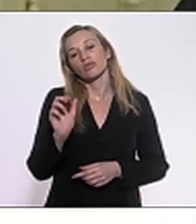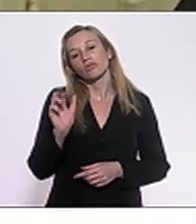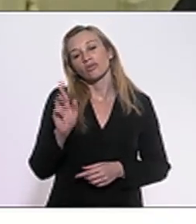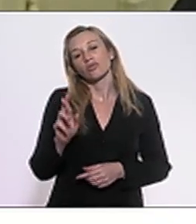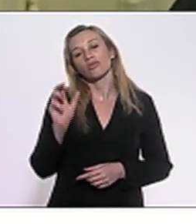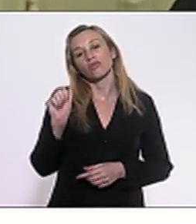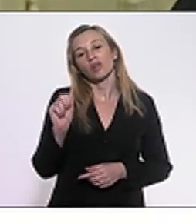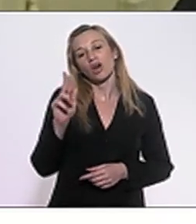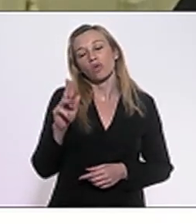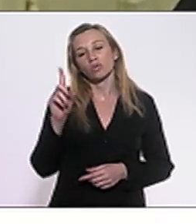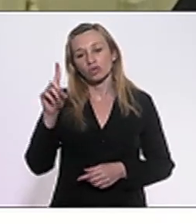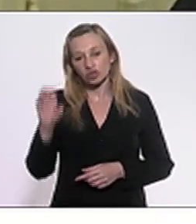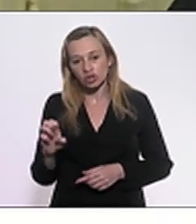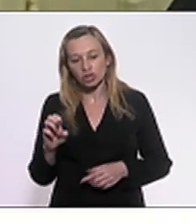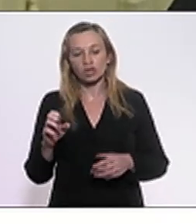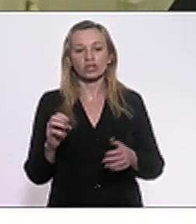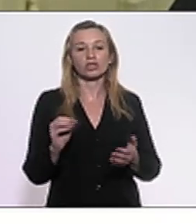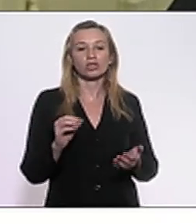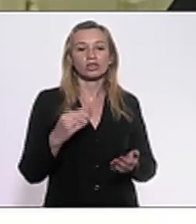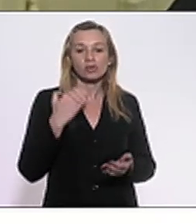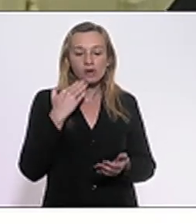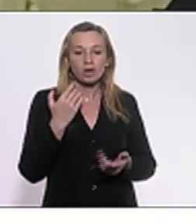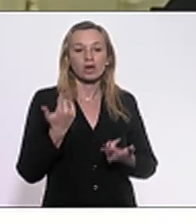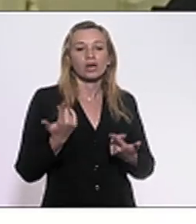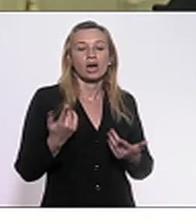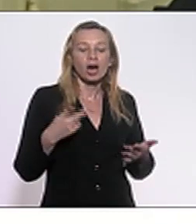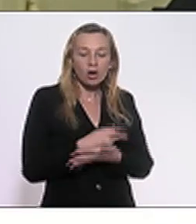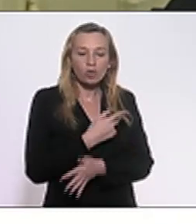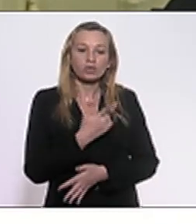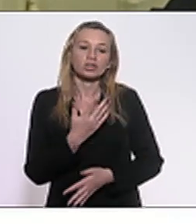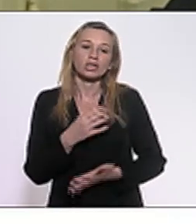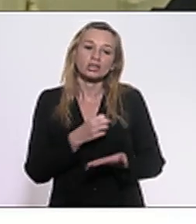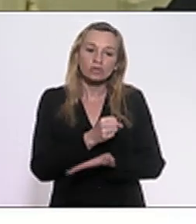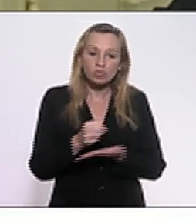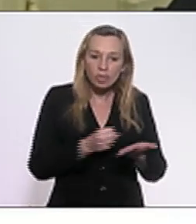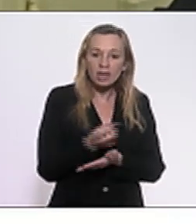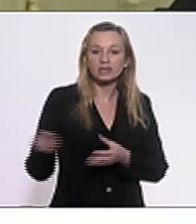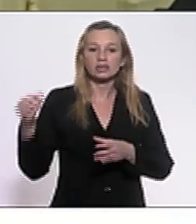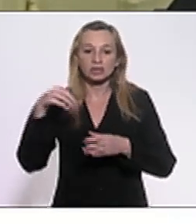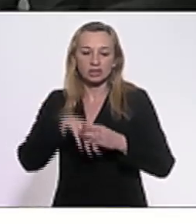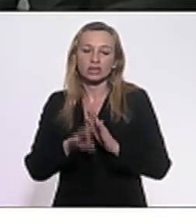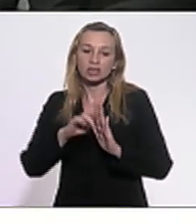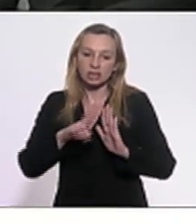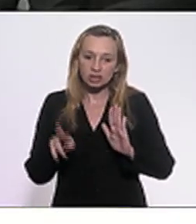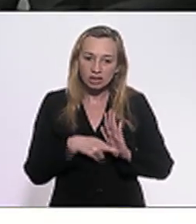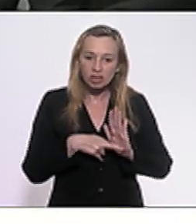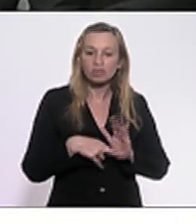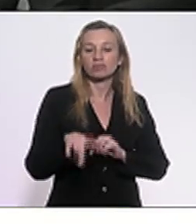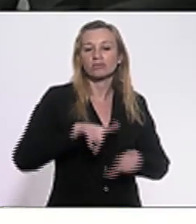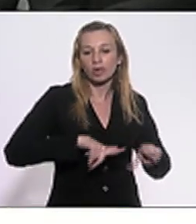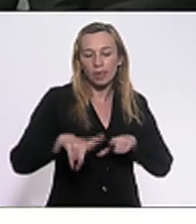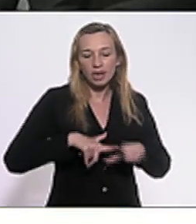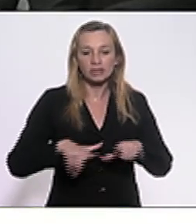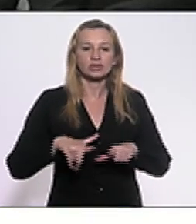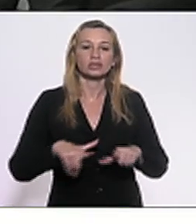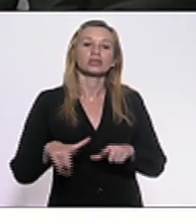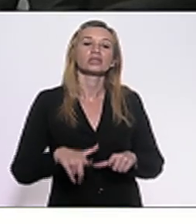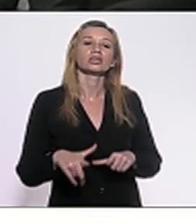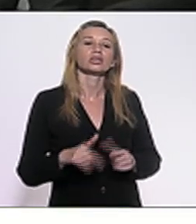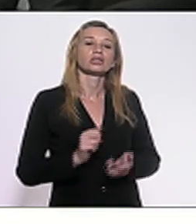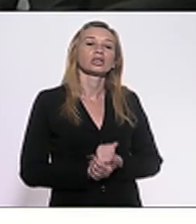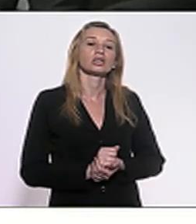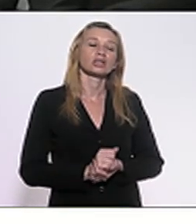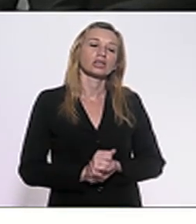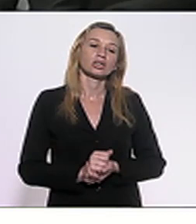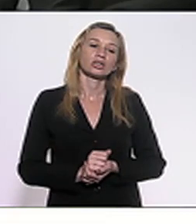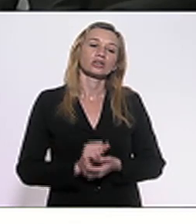vêm e acontecem com base em cruzamentos internos, né, em trabalhos internos de auditoria,